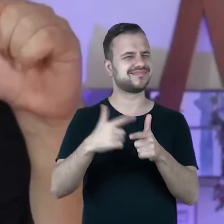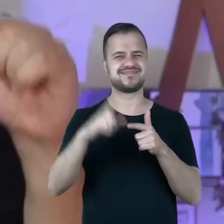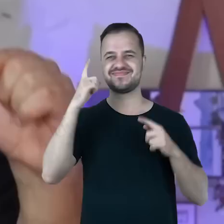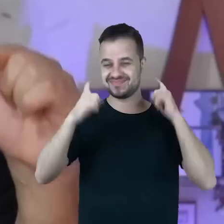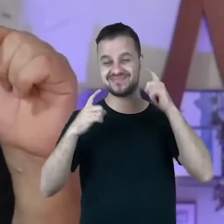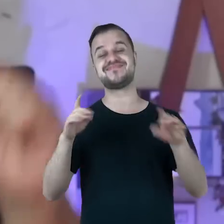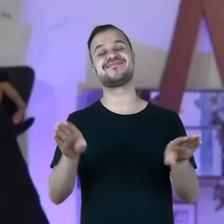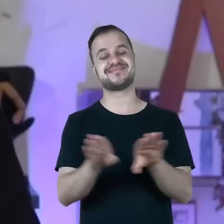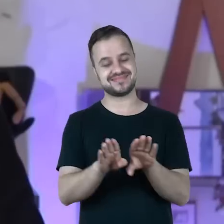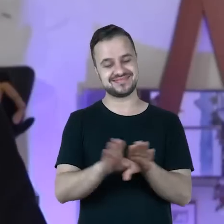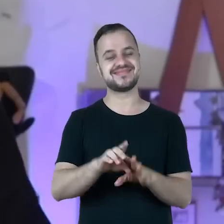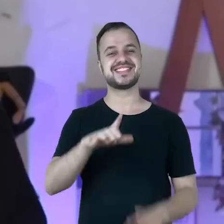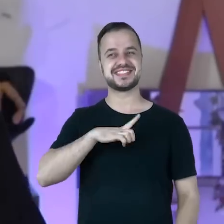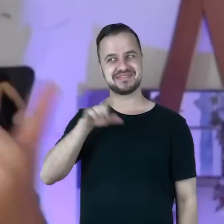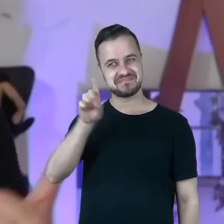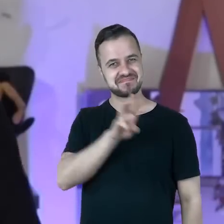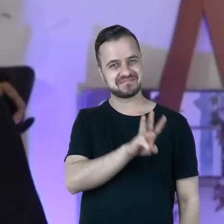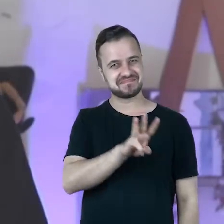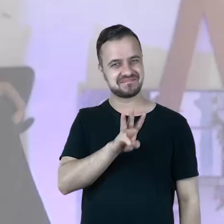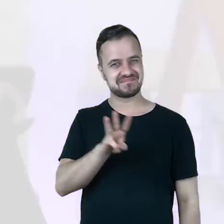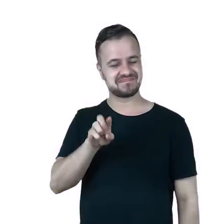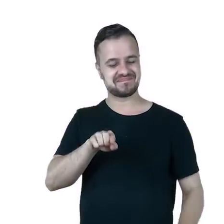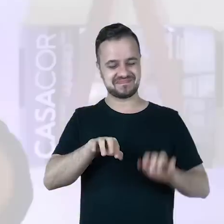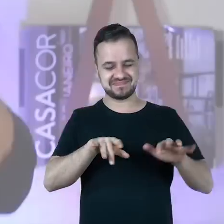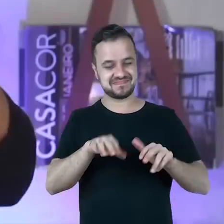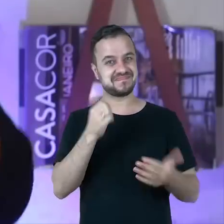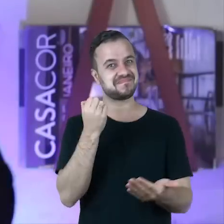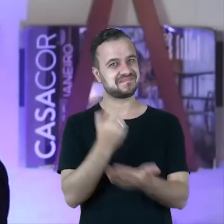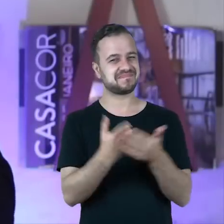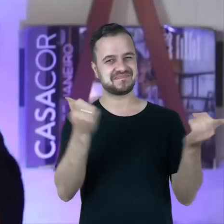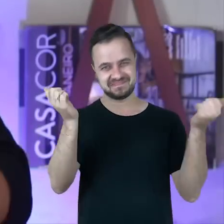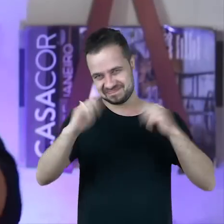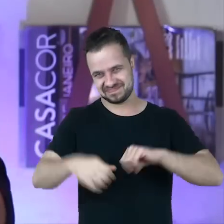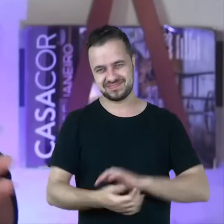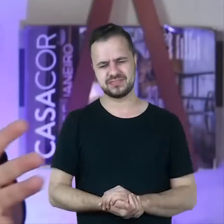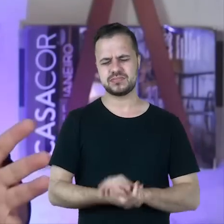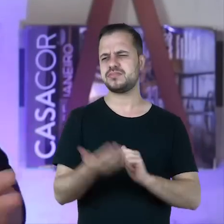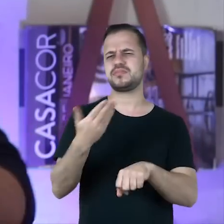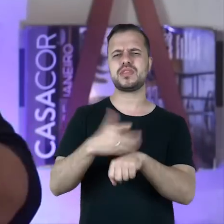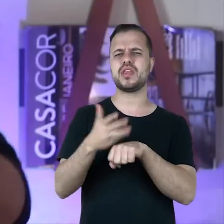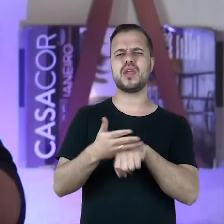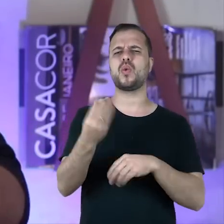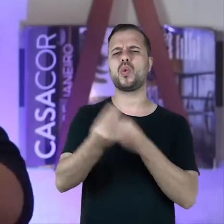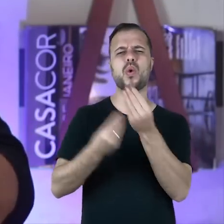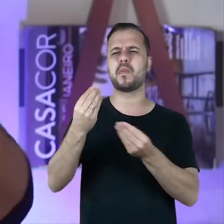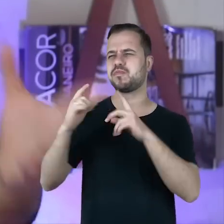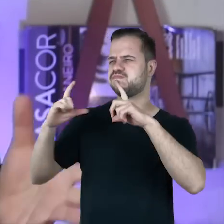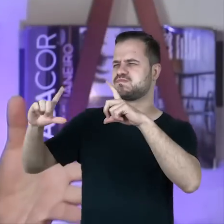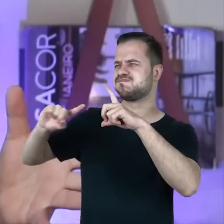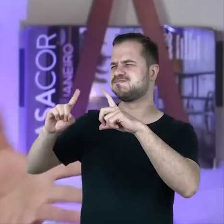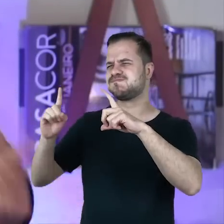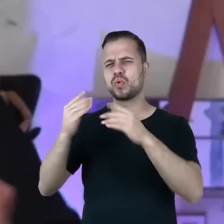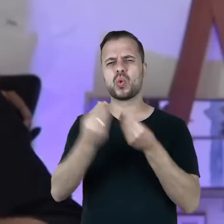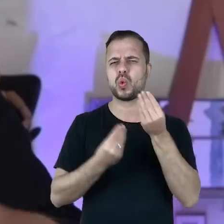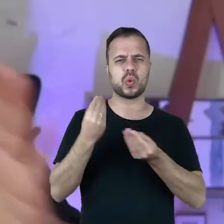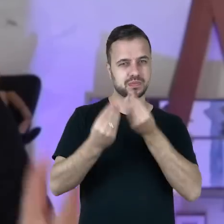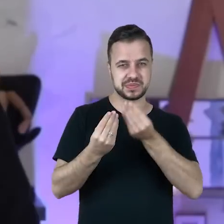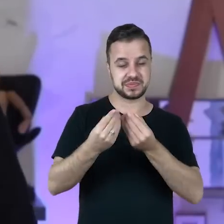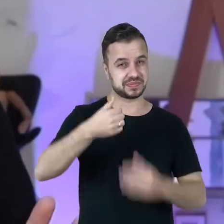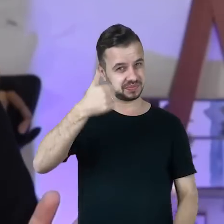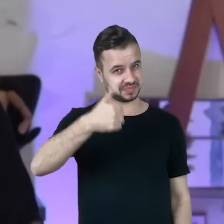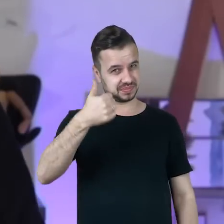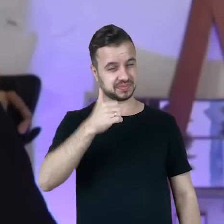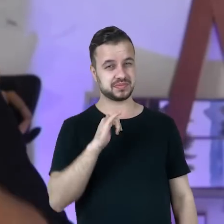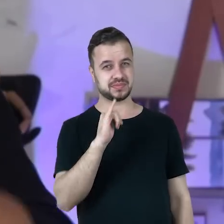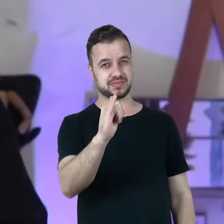porque você encontra esses mesmos itens através do site. Agora na prática, como a gente utiliza o relógio de parede nas composições? Primeiro aqui eu vou